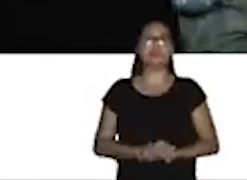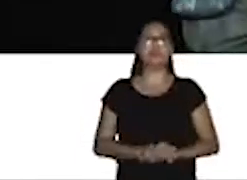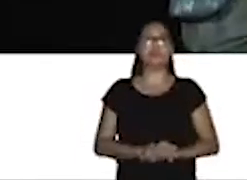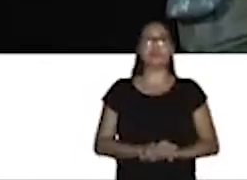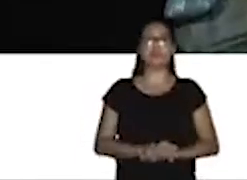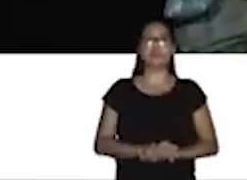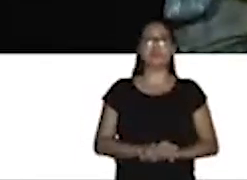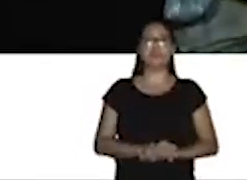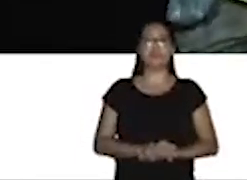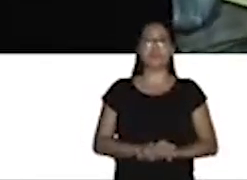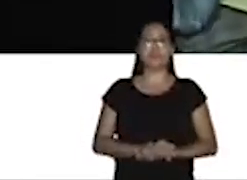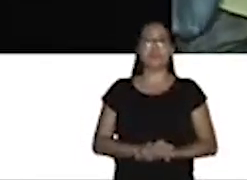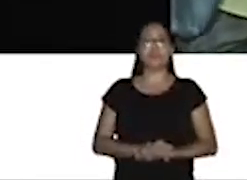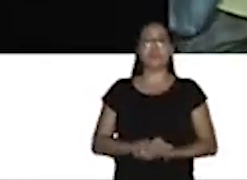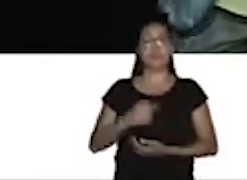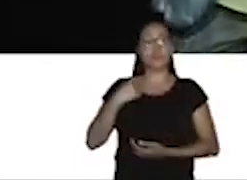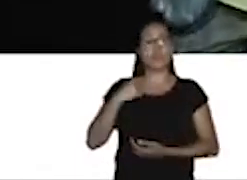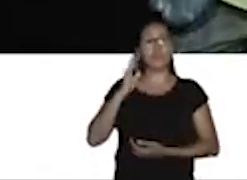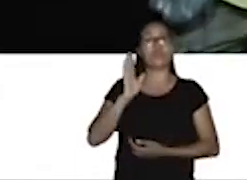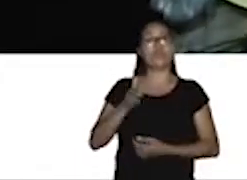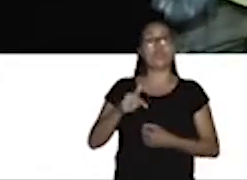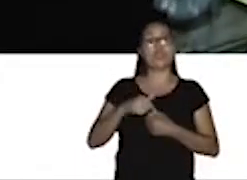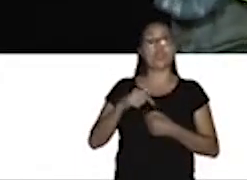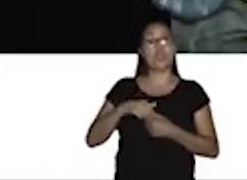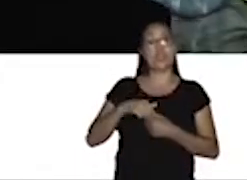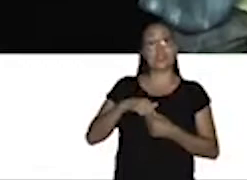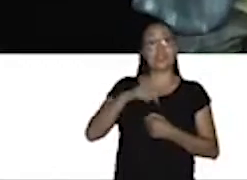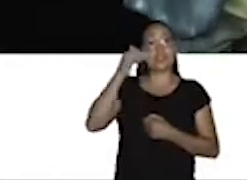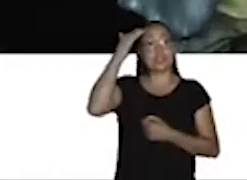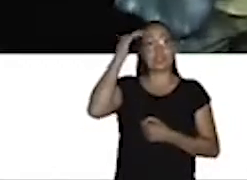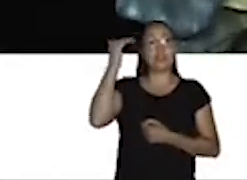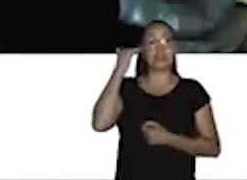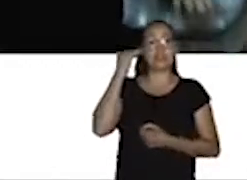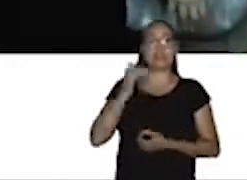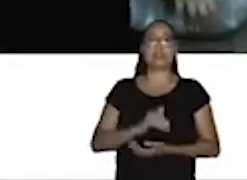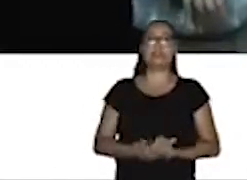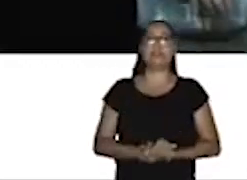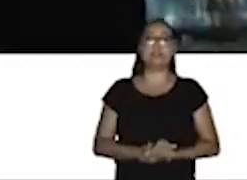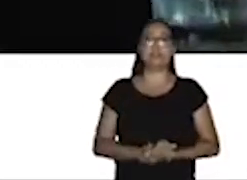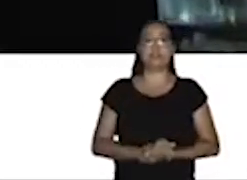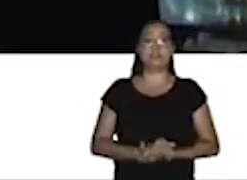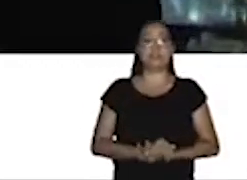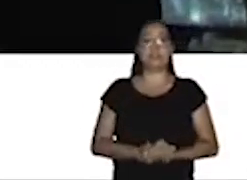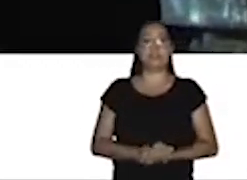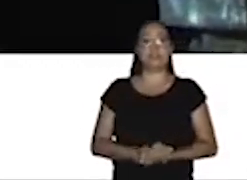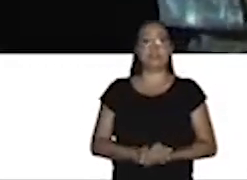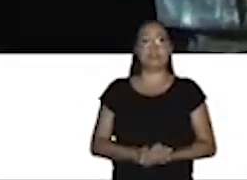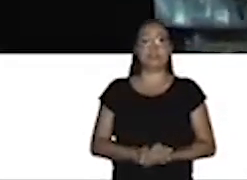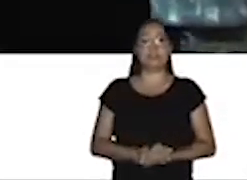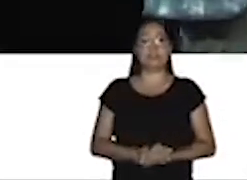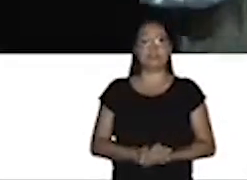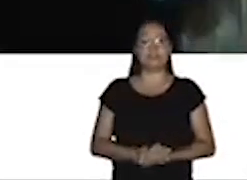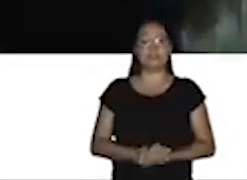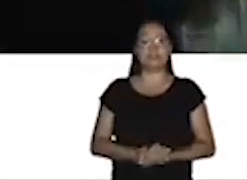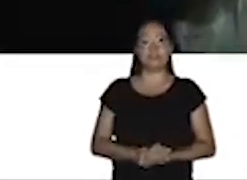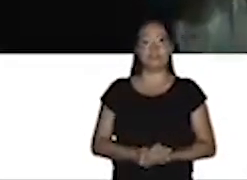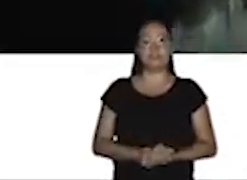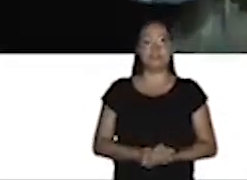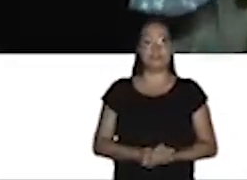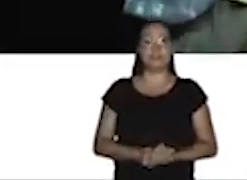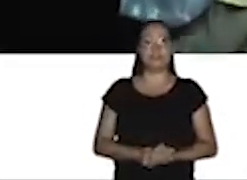passou por mais cidade no Rio Grande do Sul. Eu passei por Santa Maria. De trás pra frente. De trás pra... Não, eu falei primeiro. Então, não, bota no par